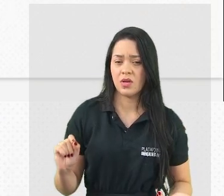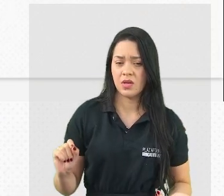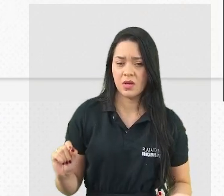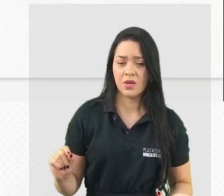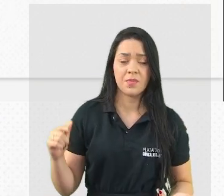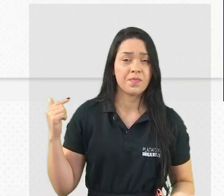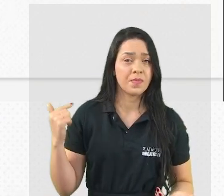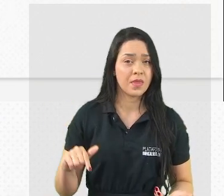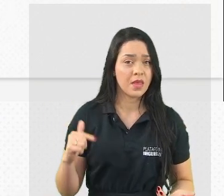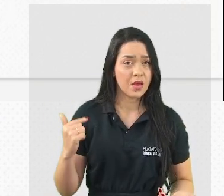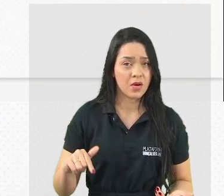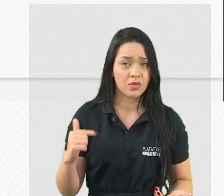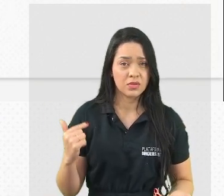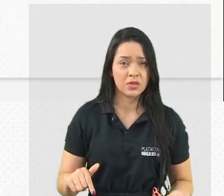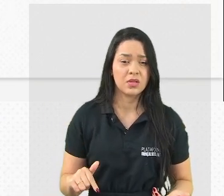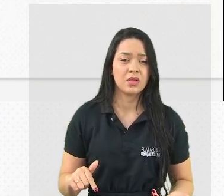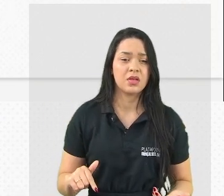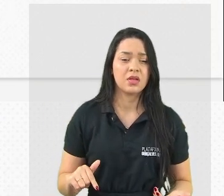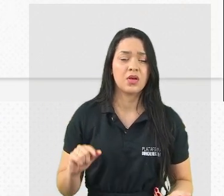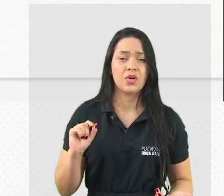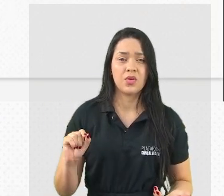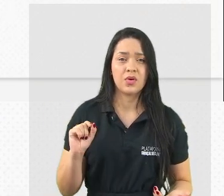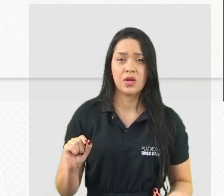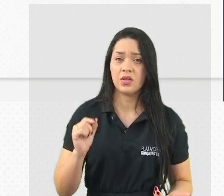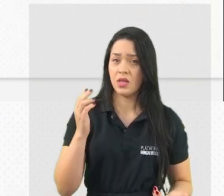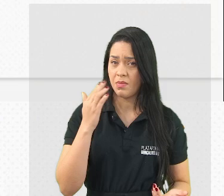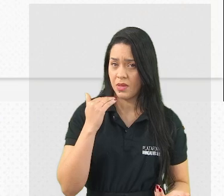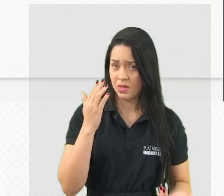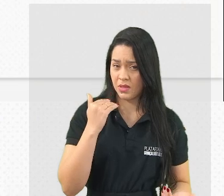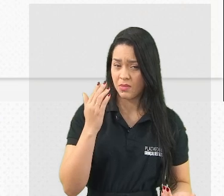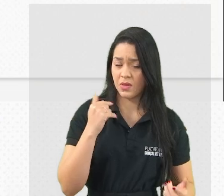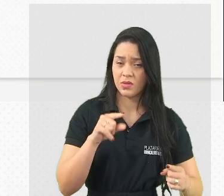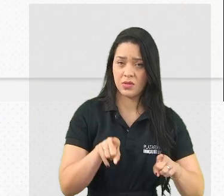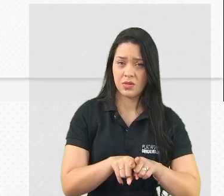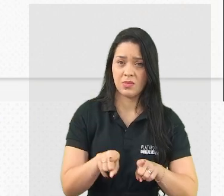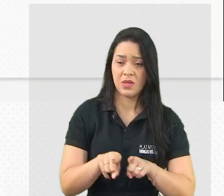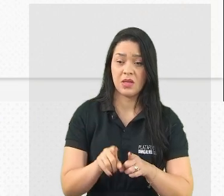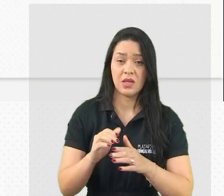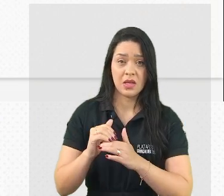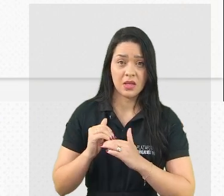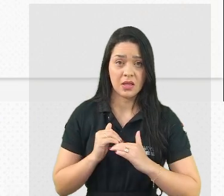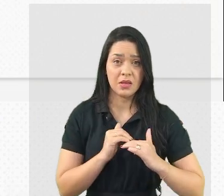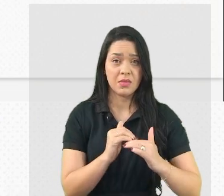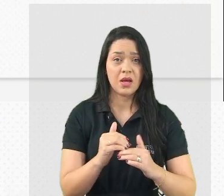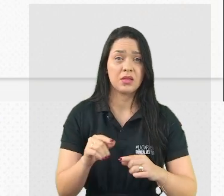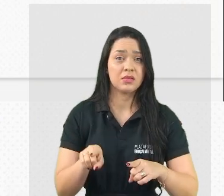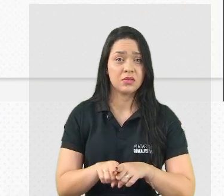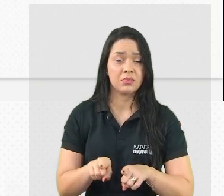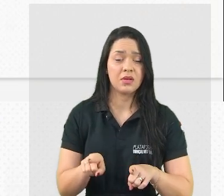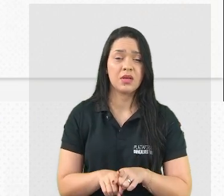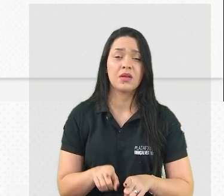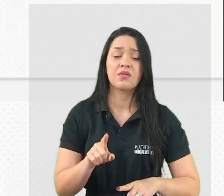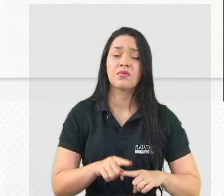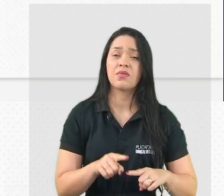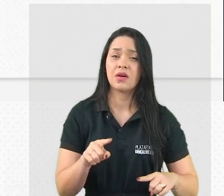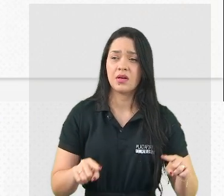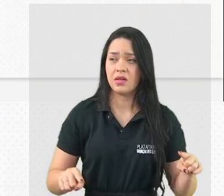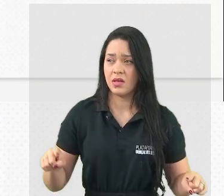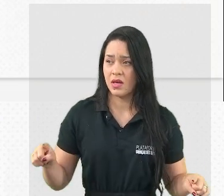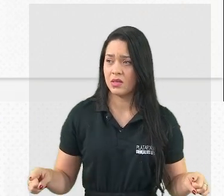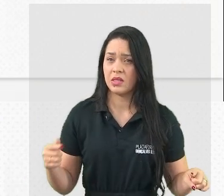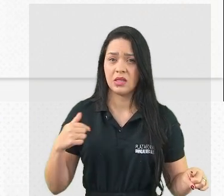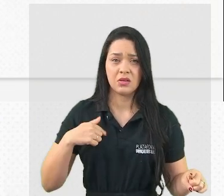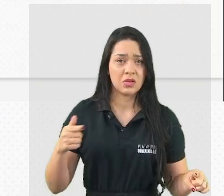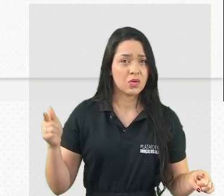não existe a ingestão de alimentos de forma equilibrada, de forma variada, que eu não